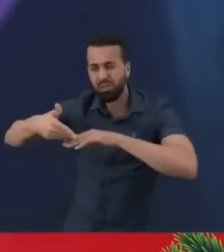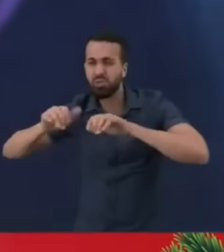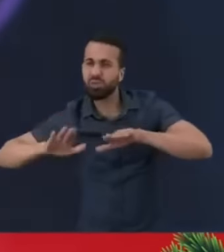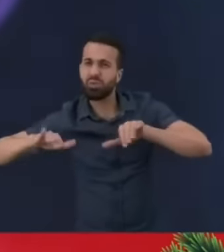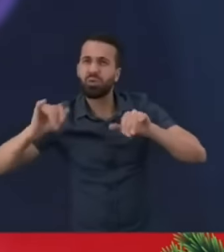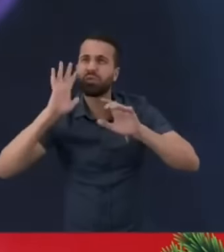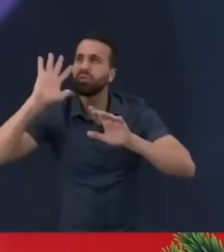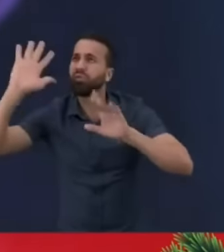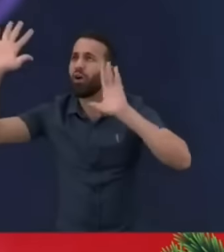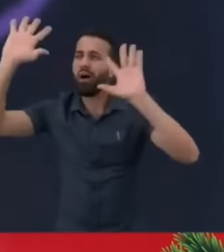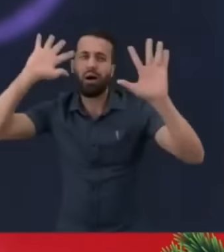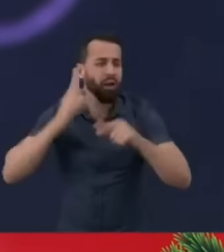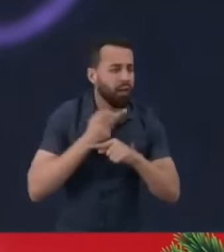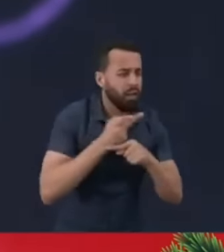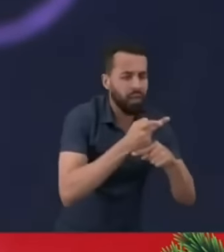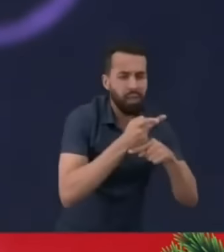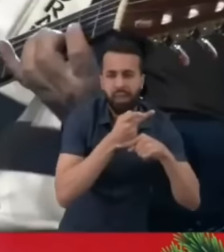sonhos de procura.